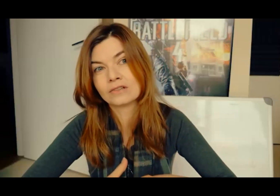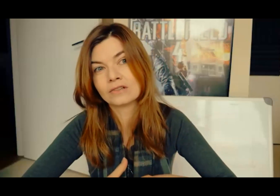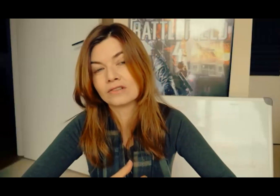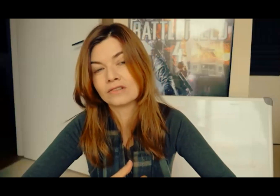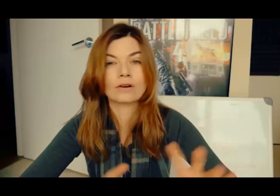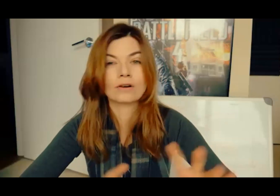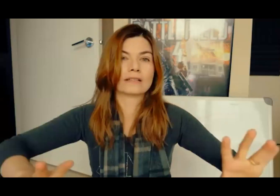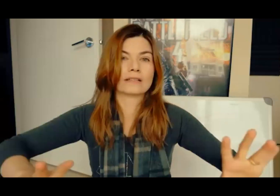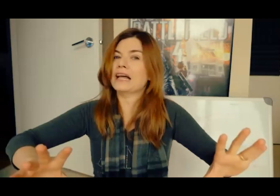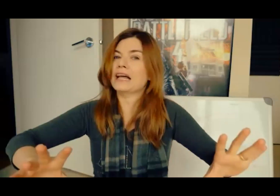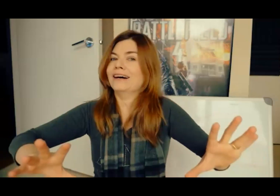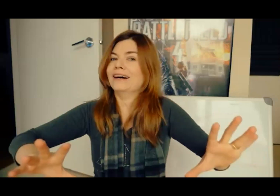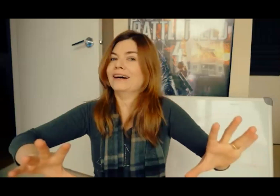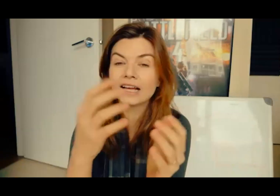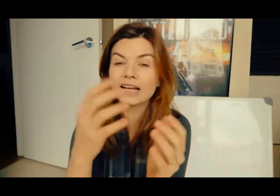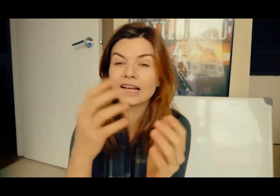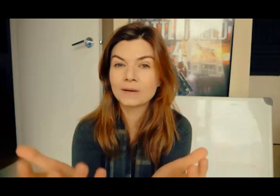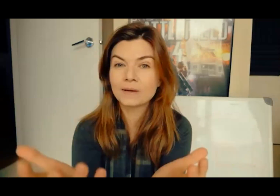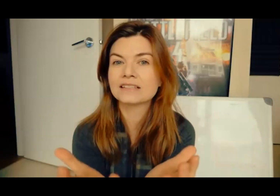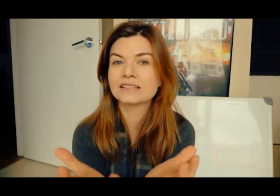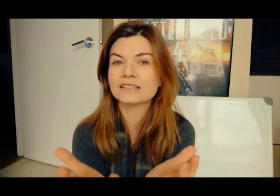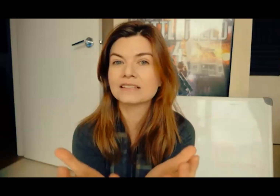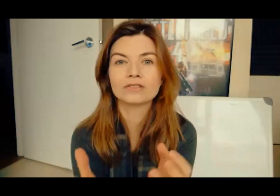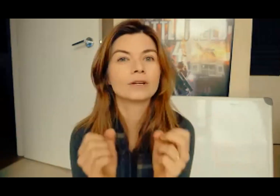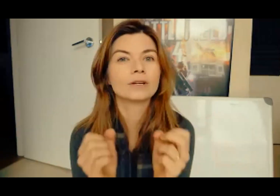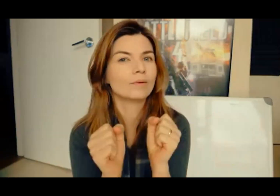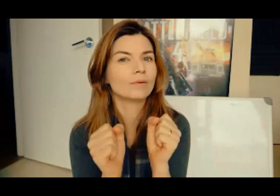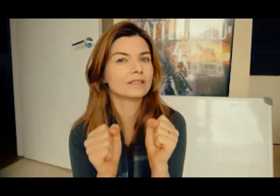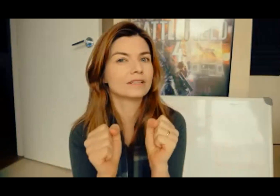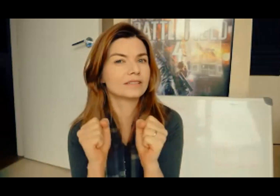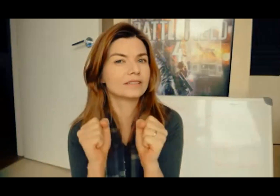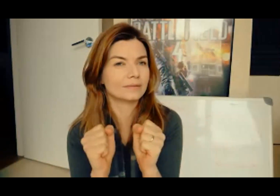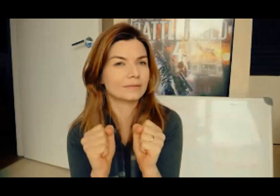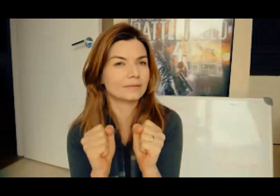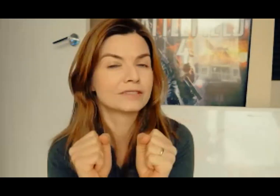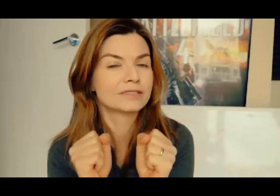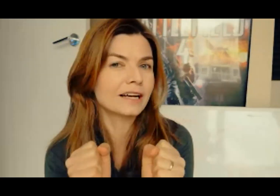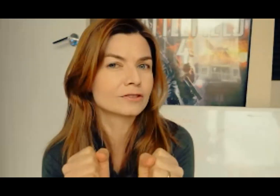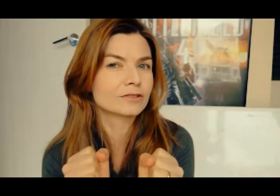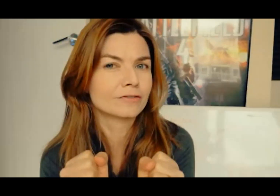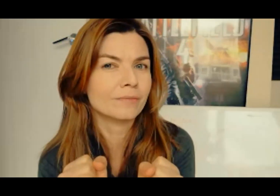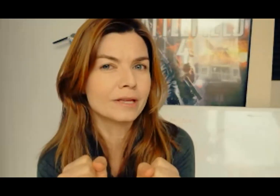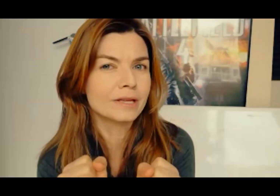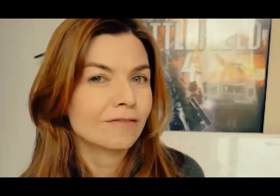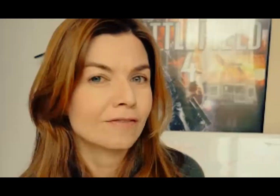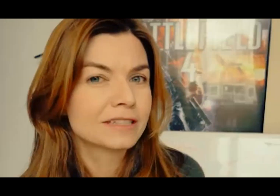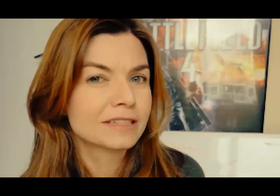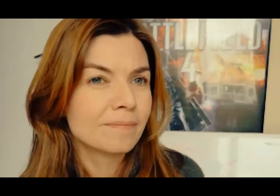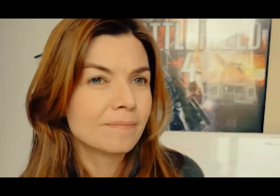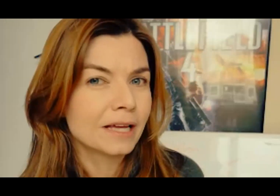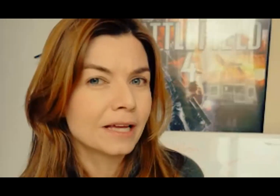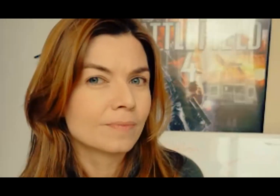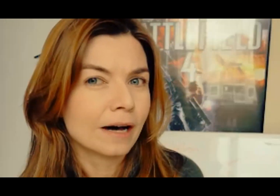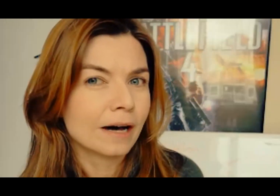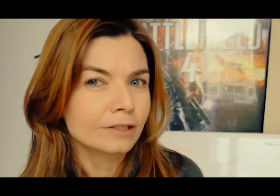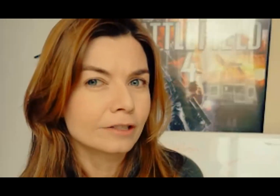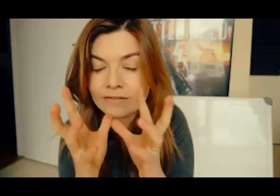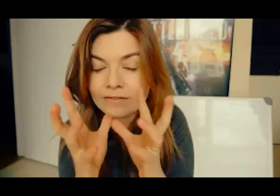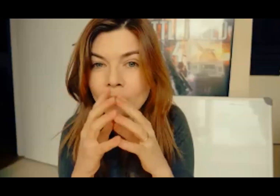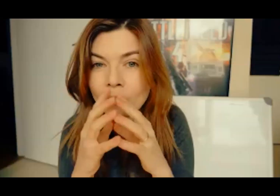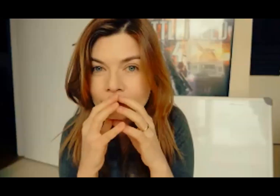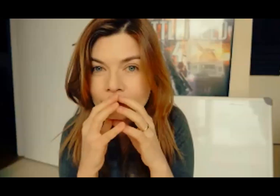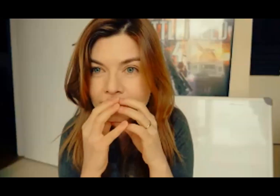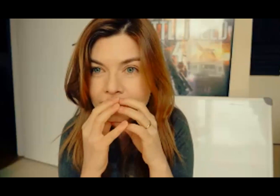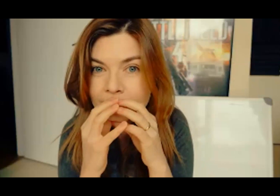vida, do seu histórico, você começa a duvidar. Aí ele começa a dar as instruções sobre como vai ser o exame. Você tem claustrofobia? Você tem medo de barulho?